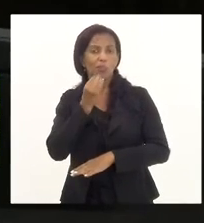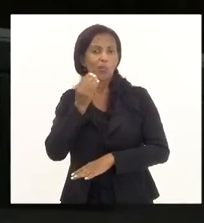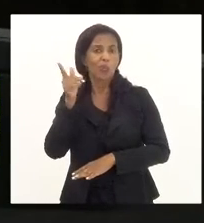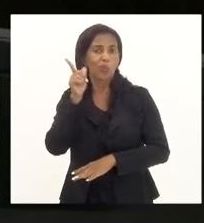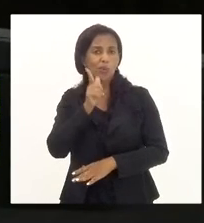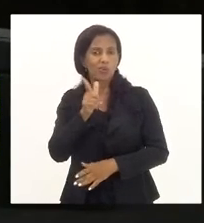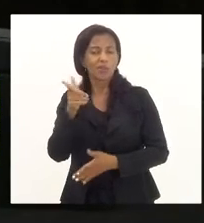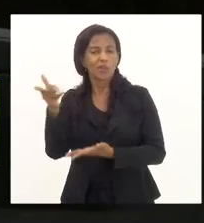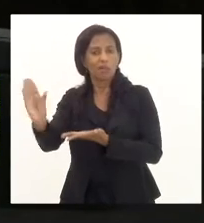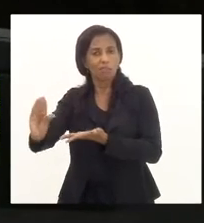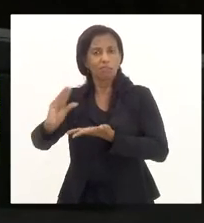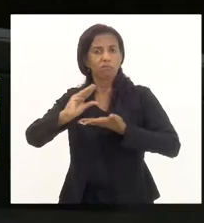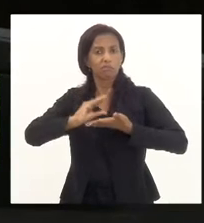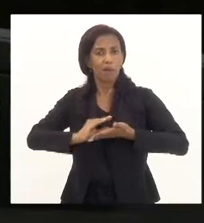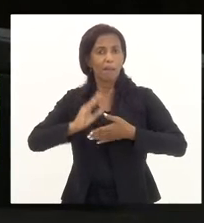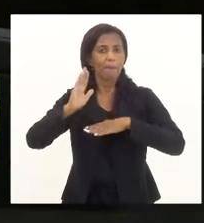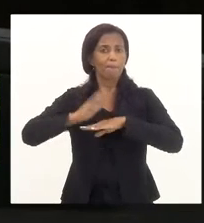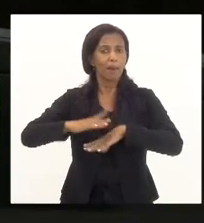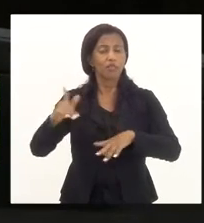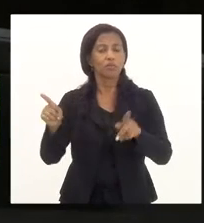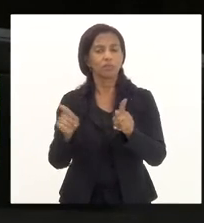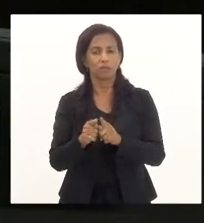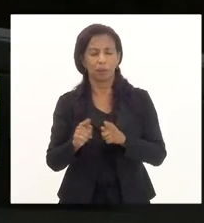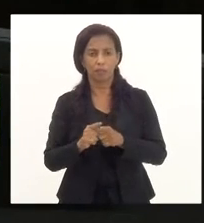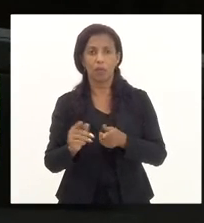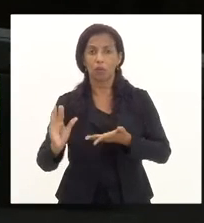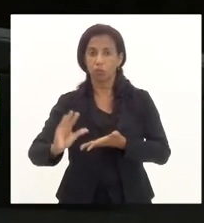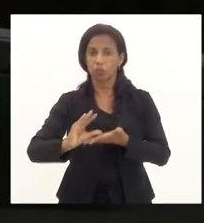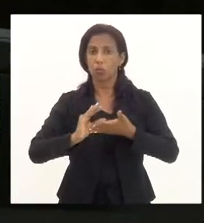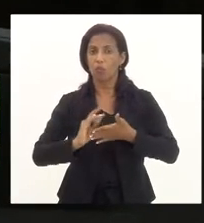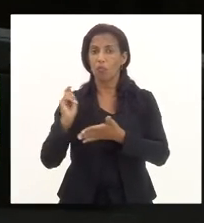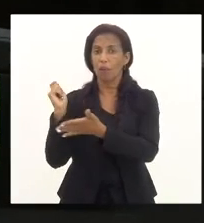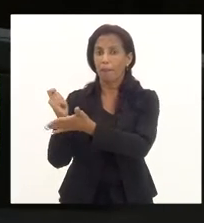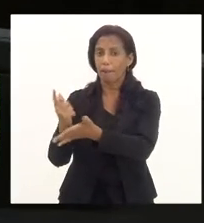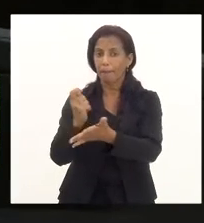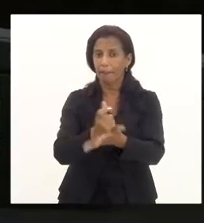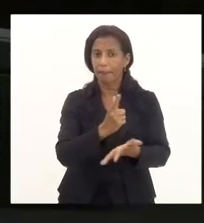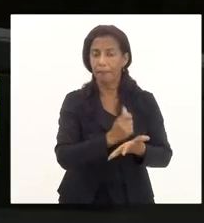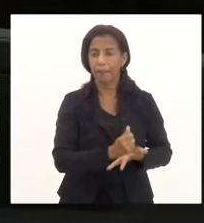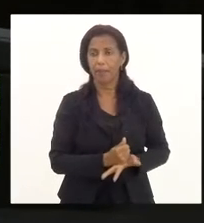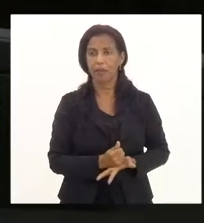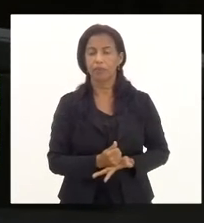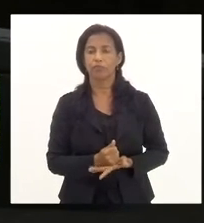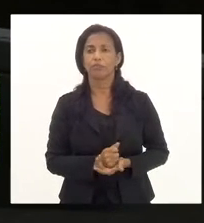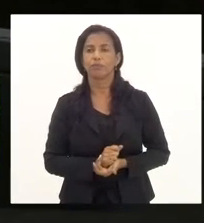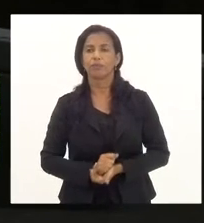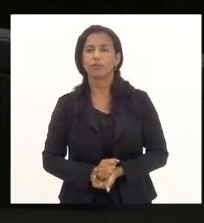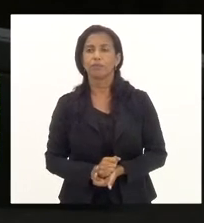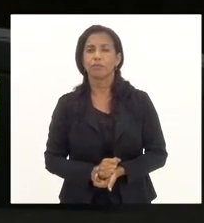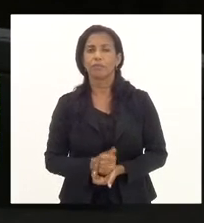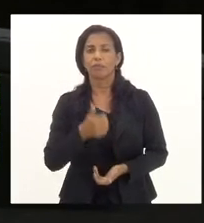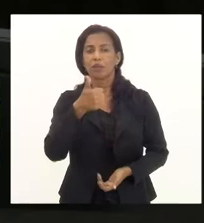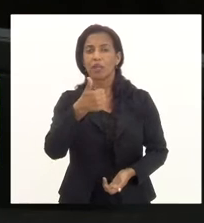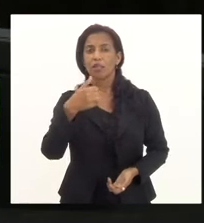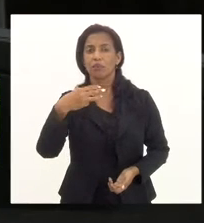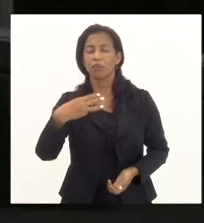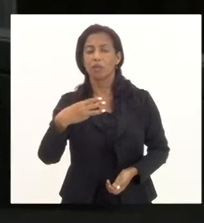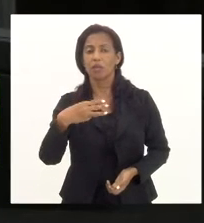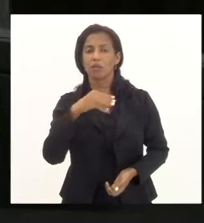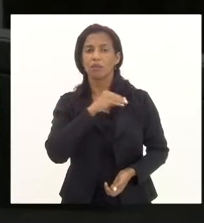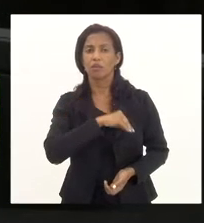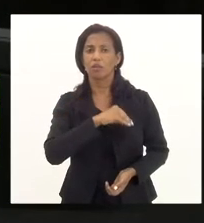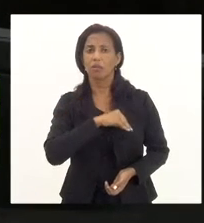receber esse recurso mas o que isso com esses recursos foram pagos o foi pago o décimo terceiro